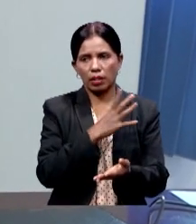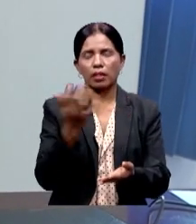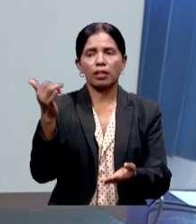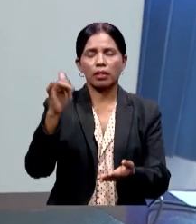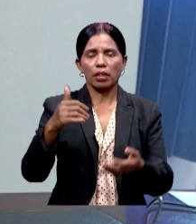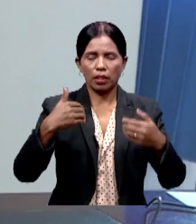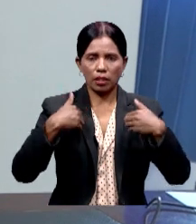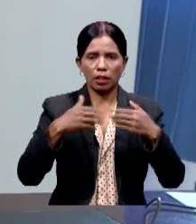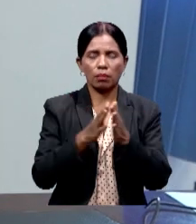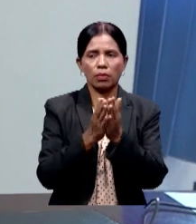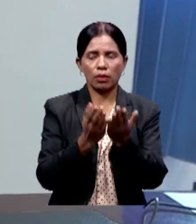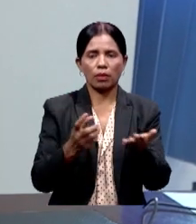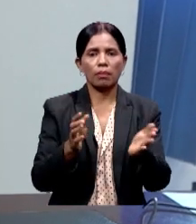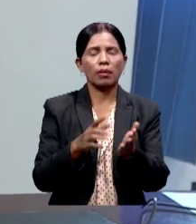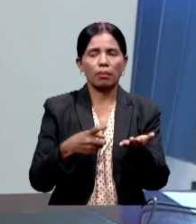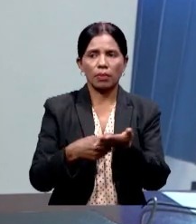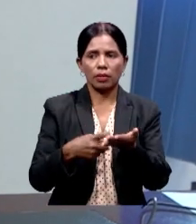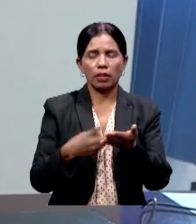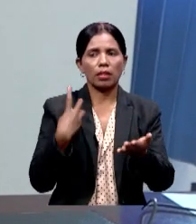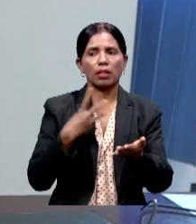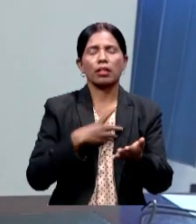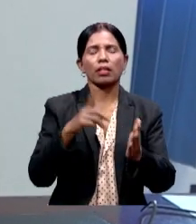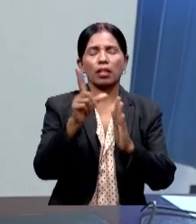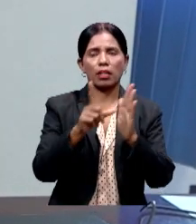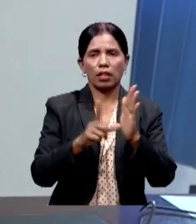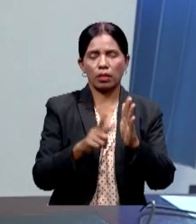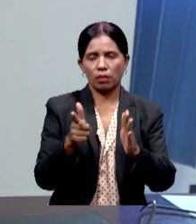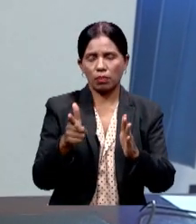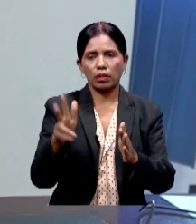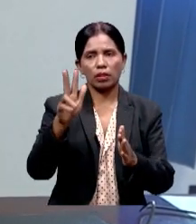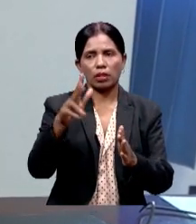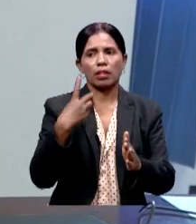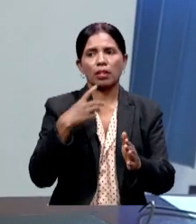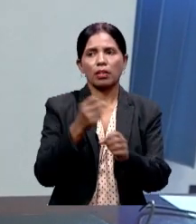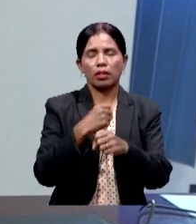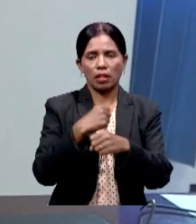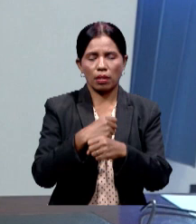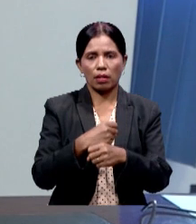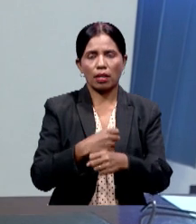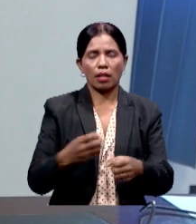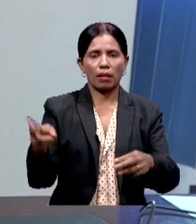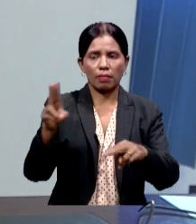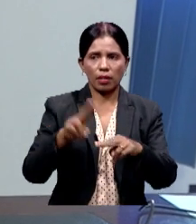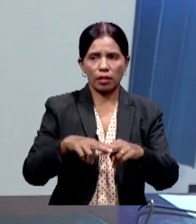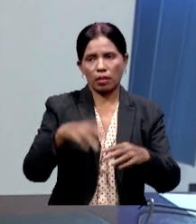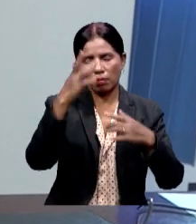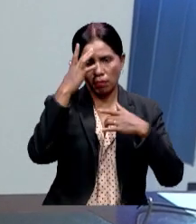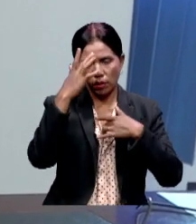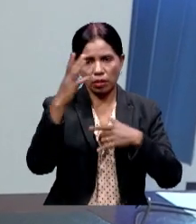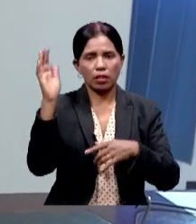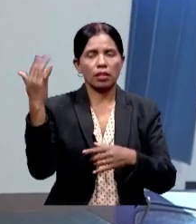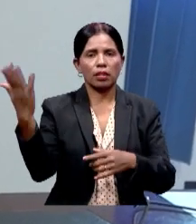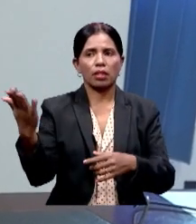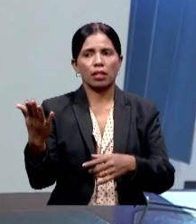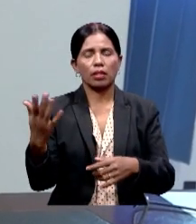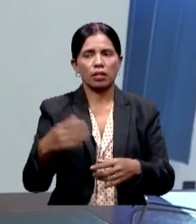iha pasaporte, ita liho si decreto lei 23/2023, halo extensão, mora si ne, durante ne,